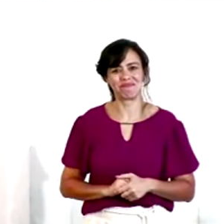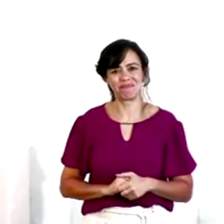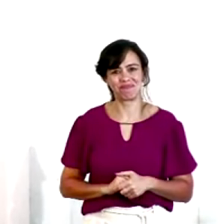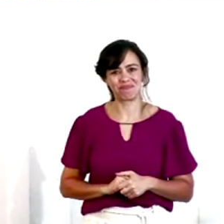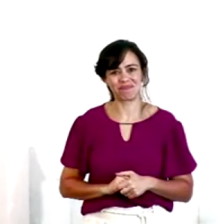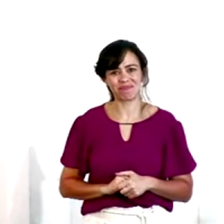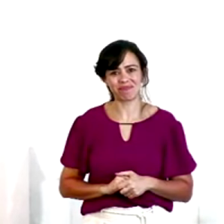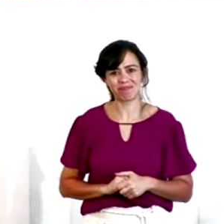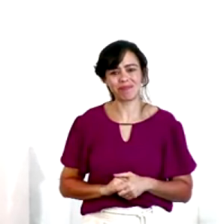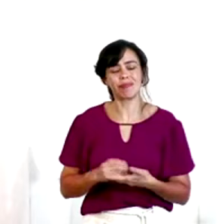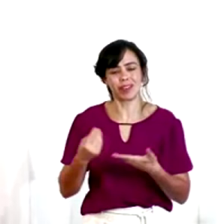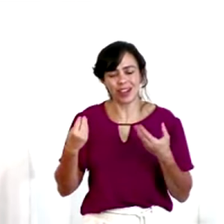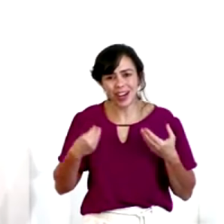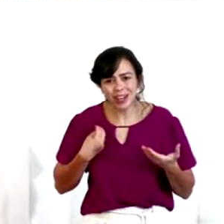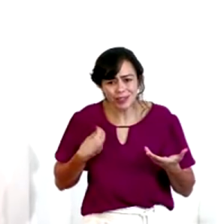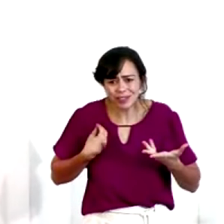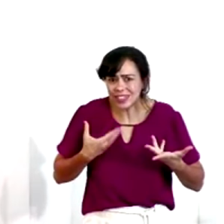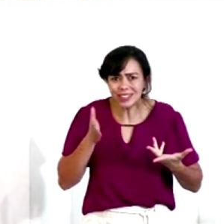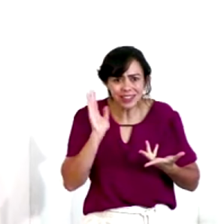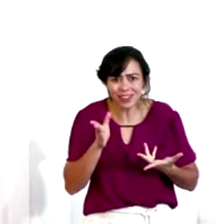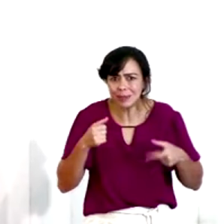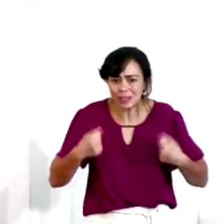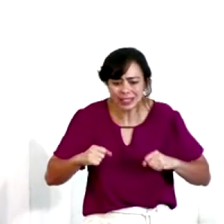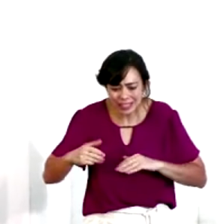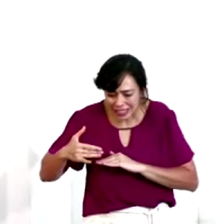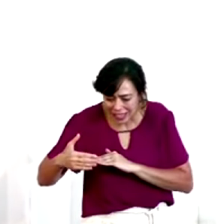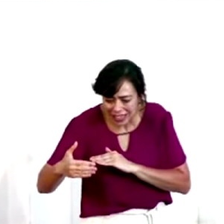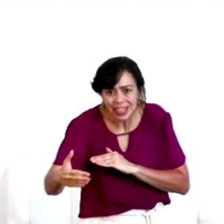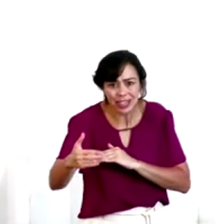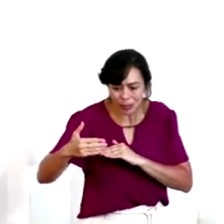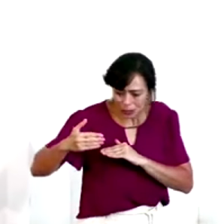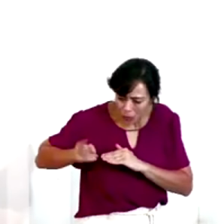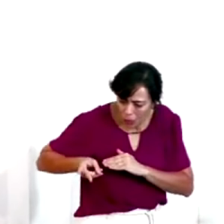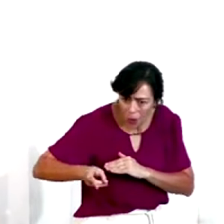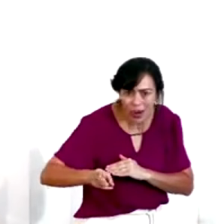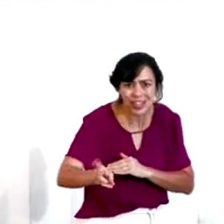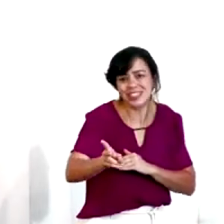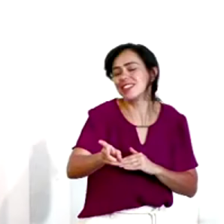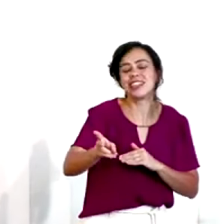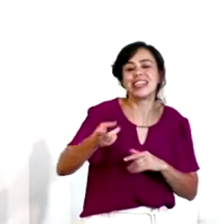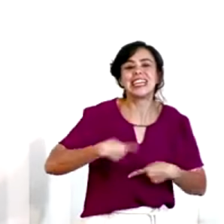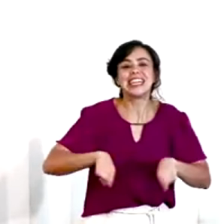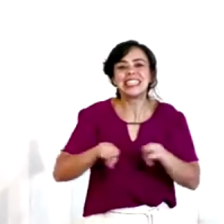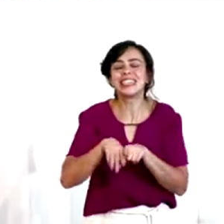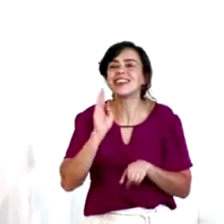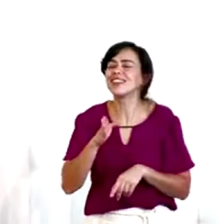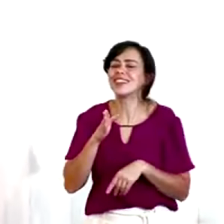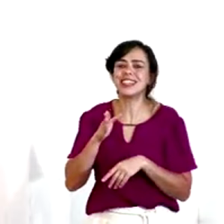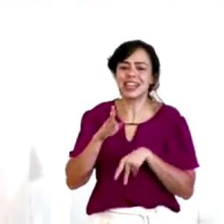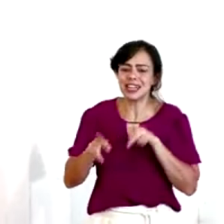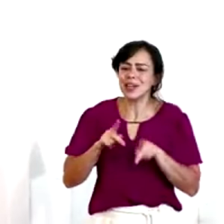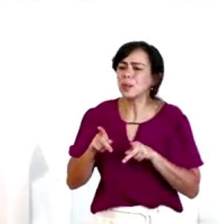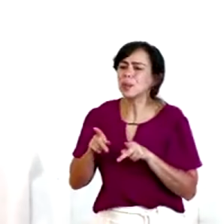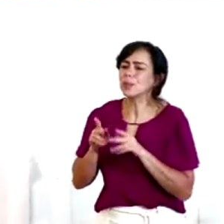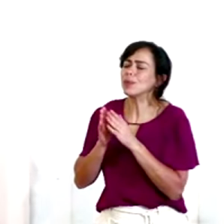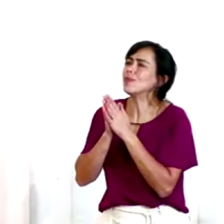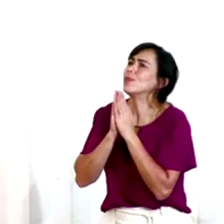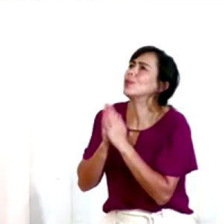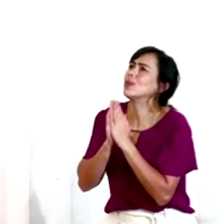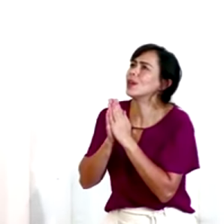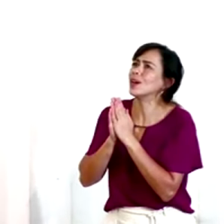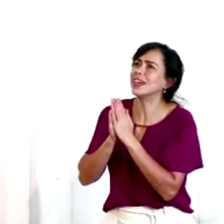na vida deles. E é por isso que o salmista olha para Deus e, em alto e bom